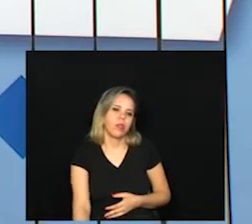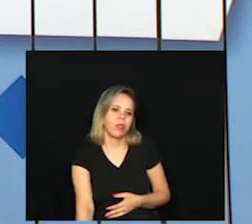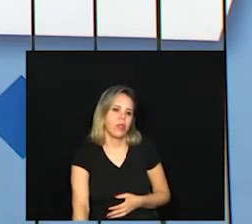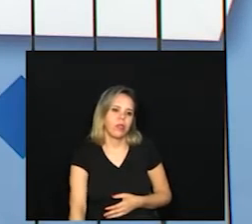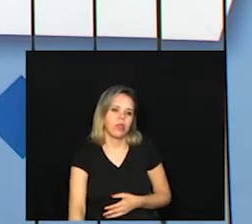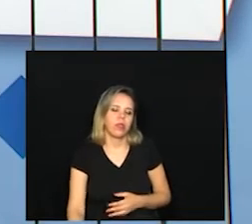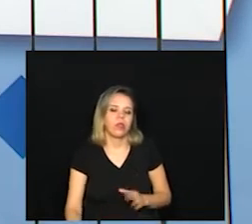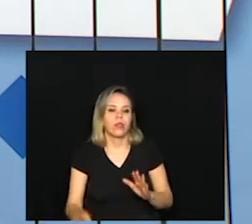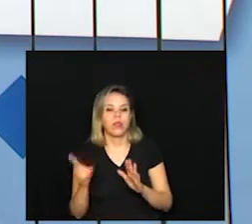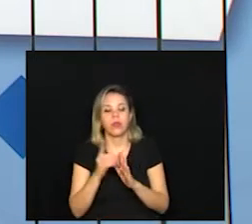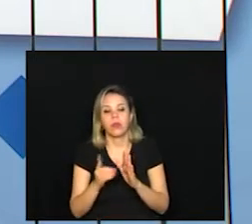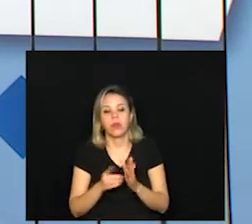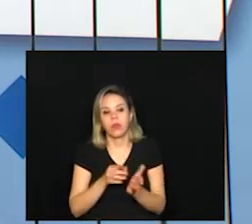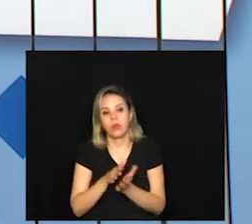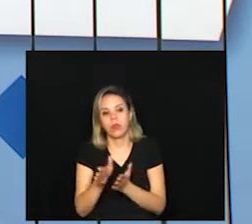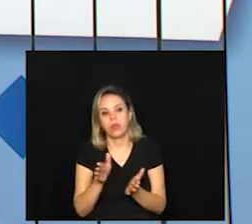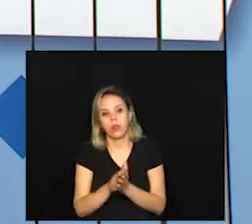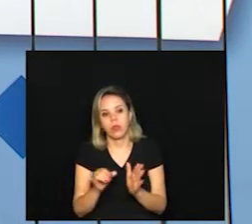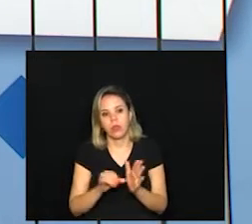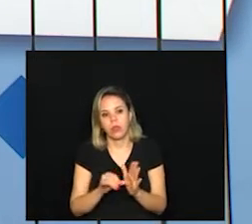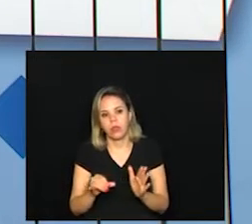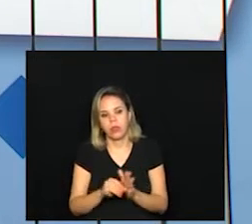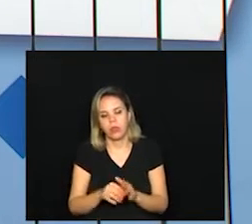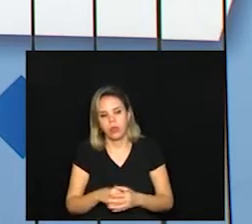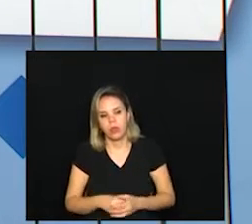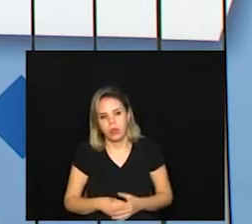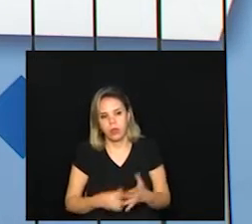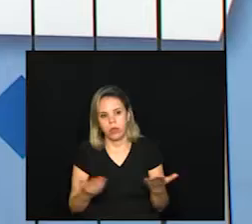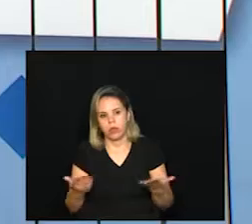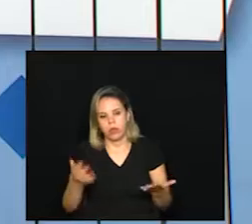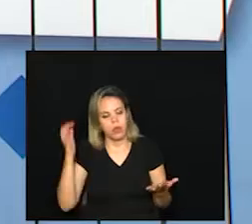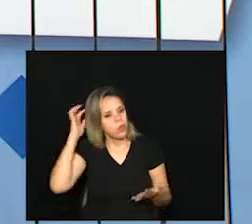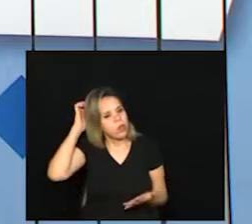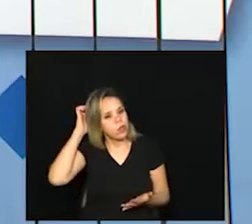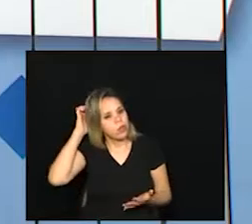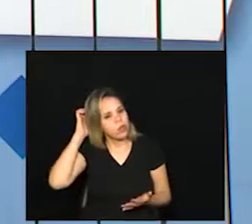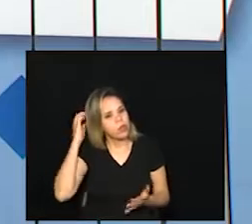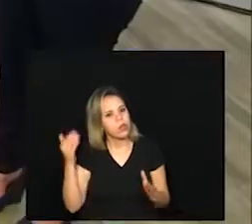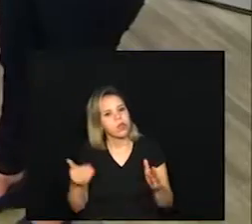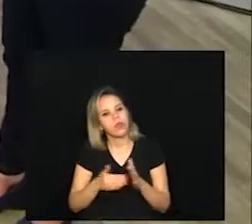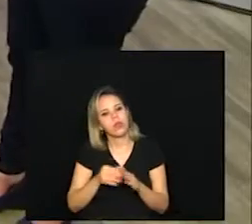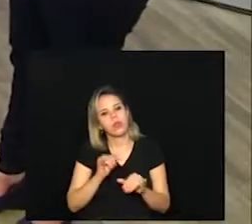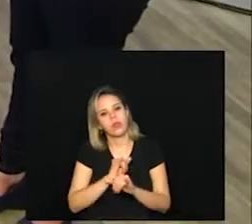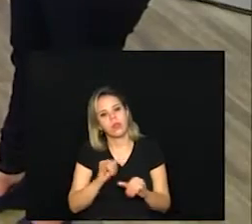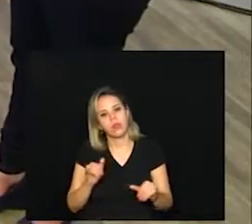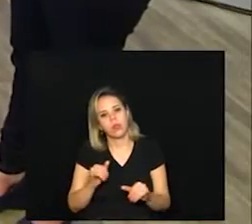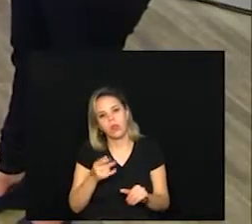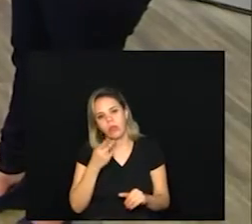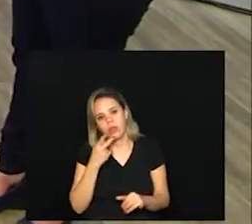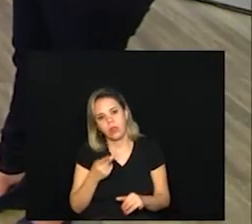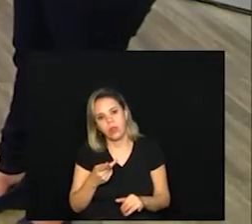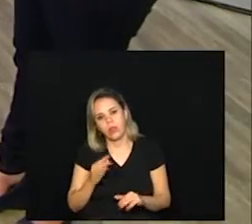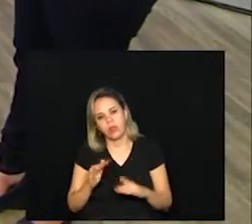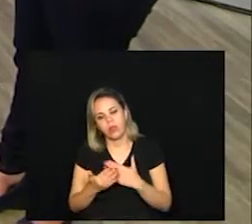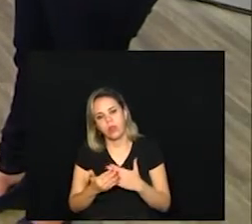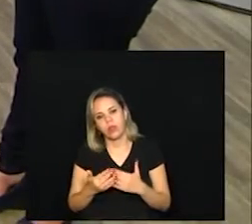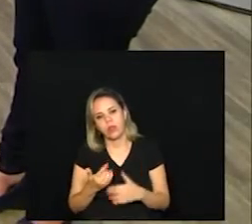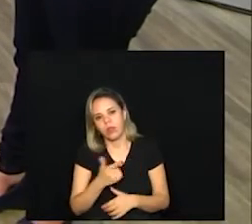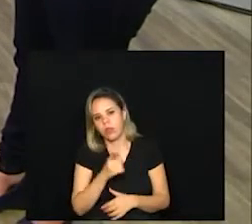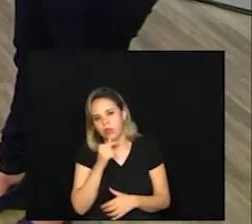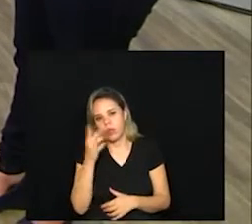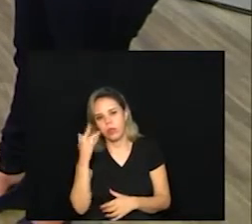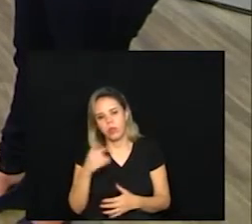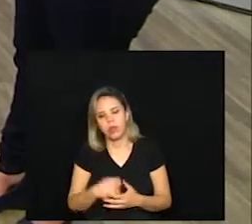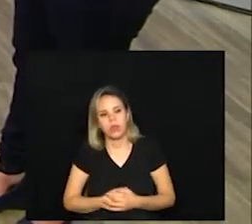E o decreto foi publicado no Diário Oficial de hoje. Gabriel, e uma última notícia, vamos falar de bairros que vão ficar sem água